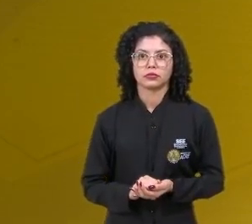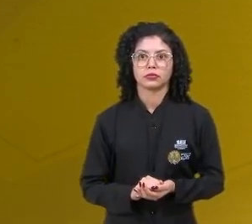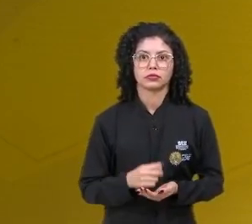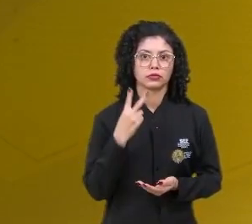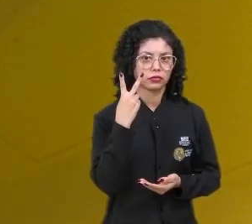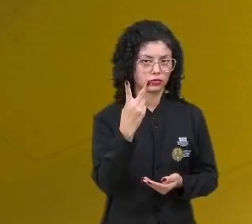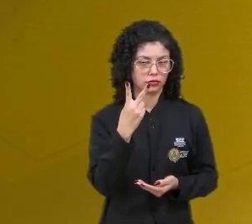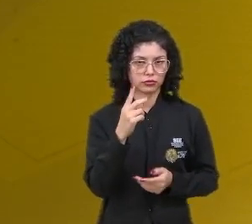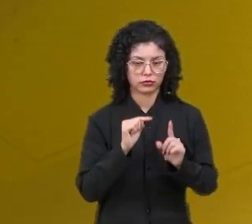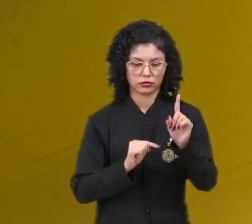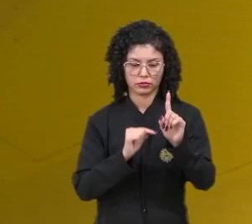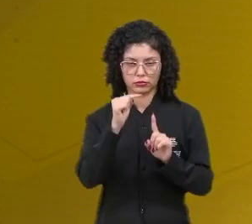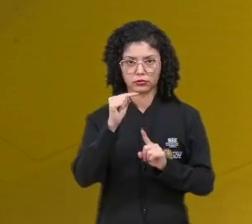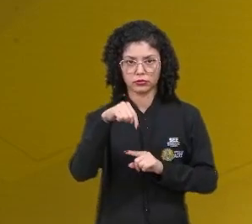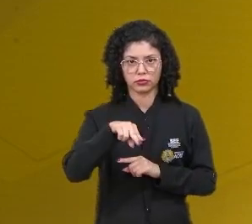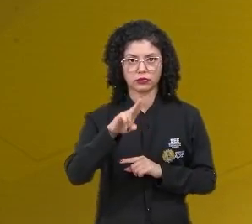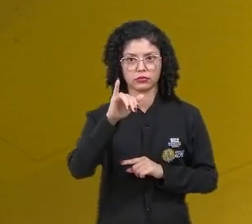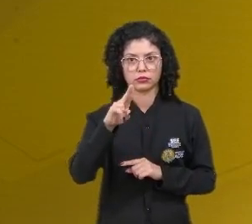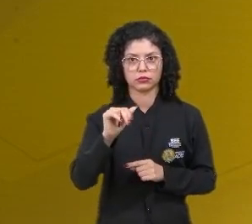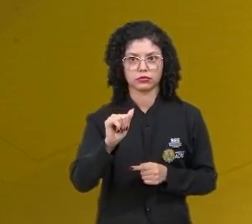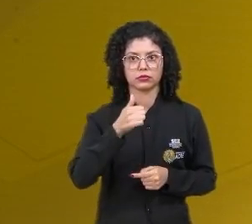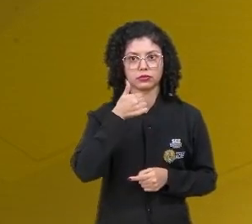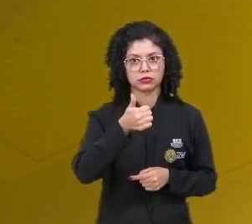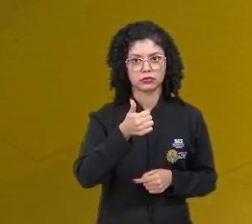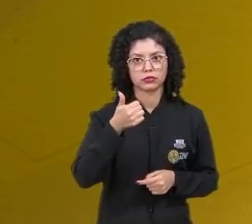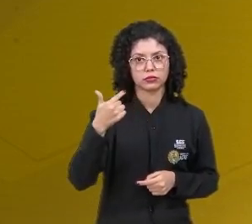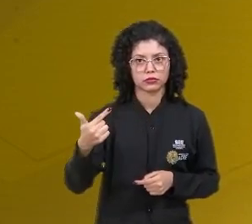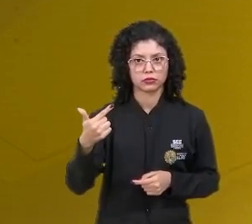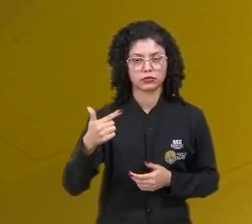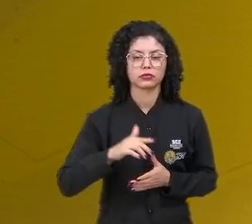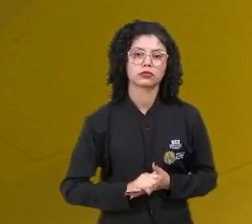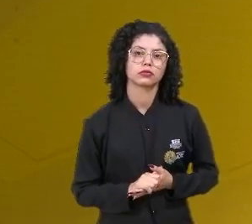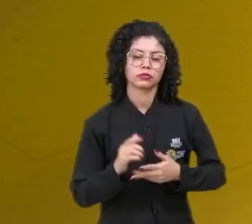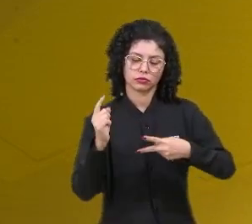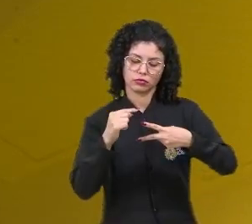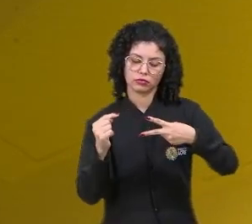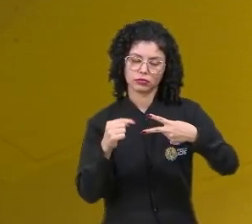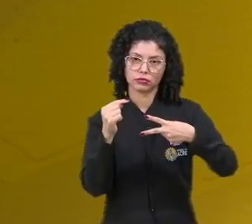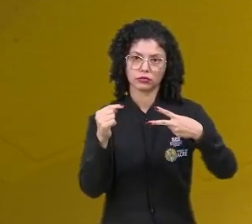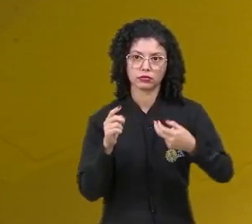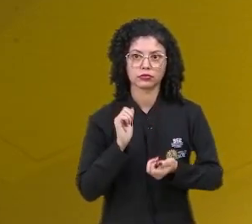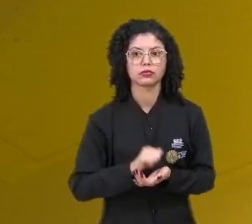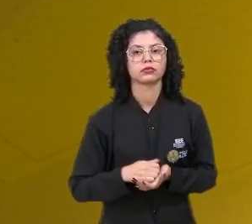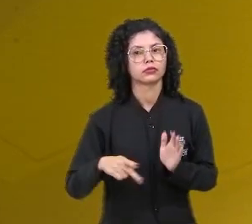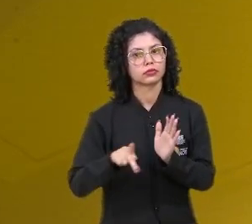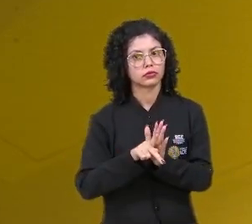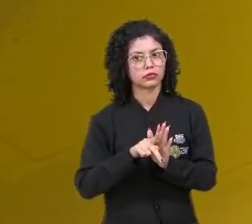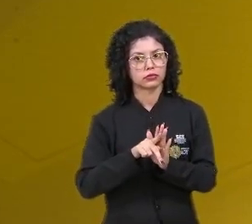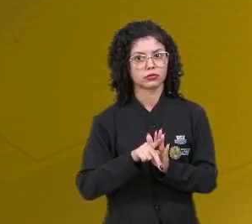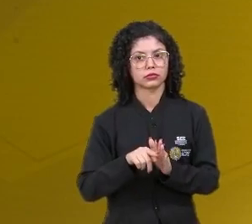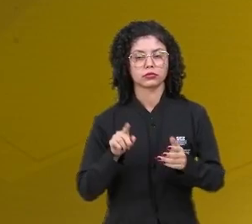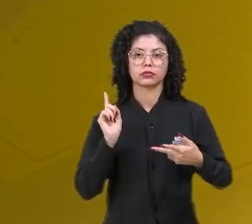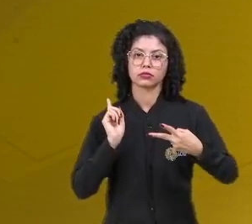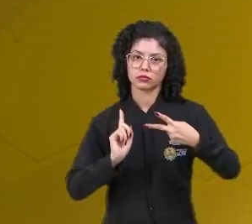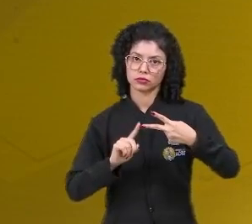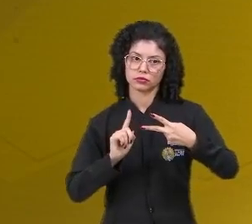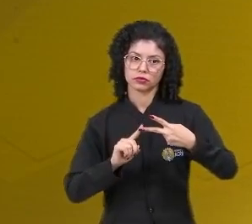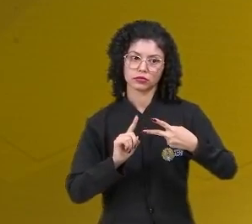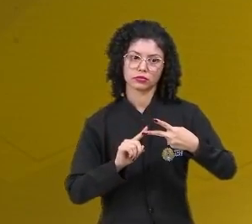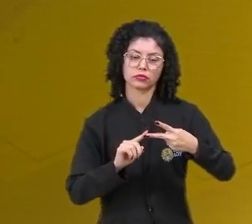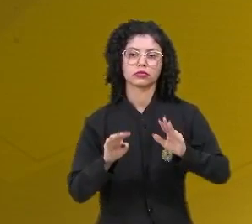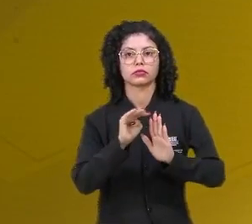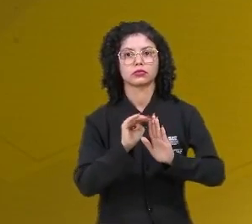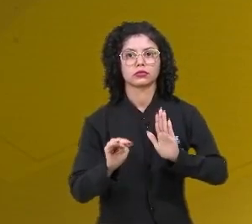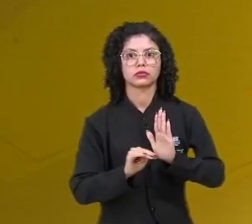dois níveis, o nível 1 e o nível 2, tá? E na sua camada 2, que é a sua camada